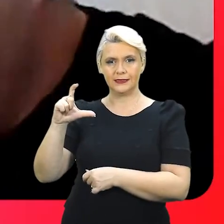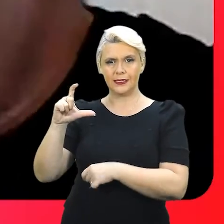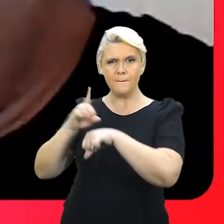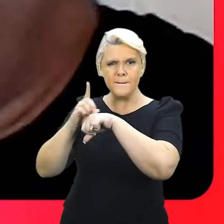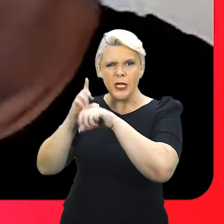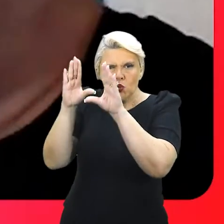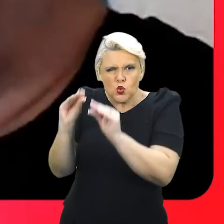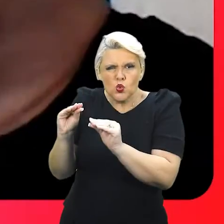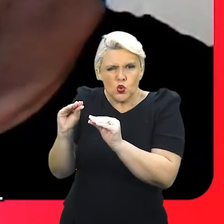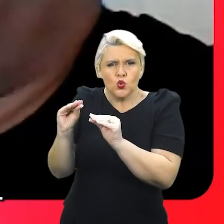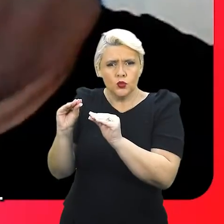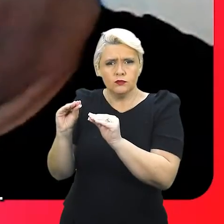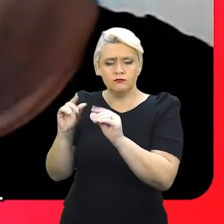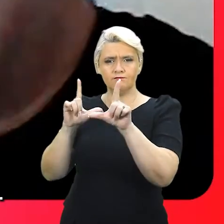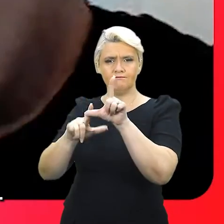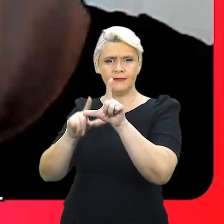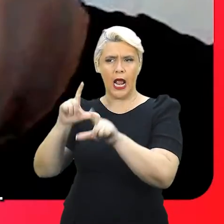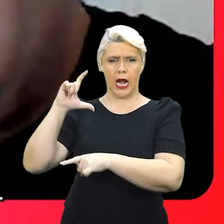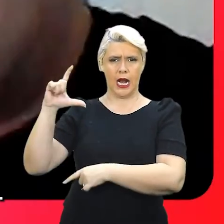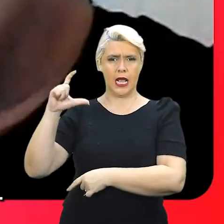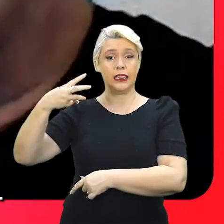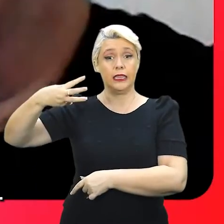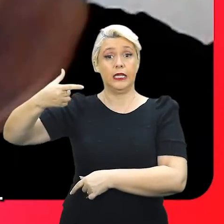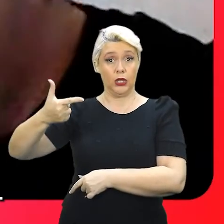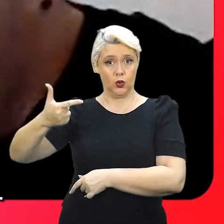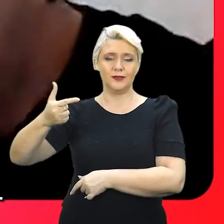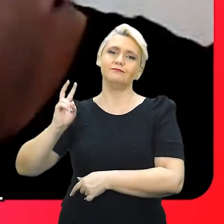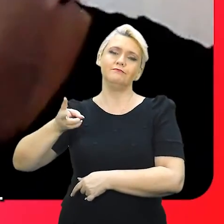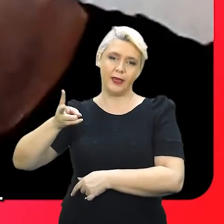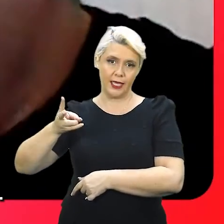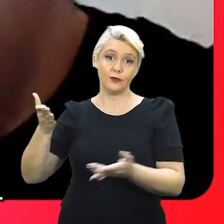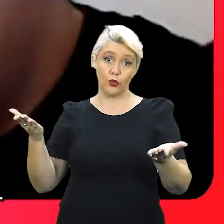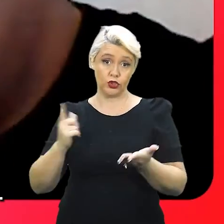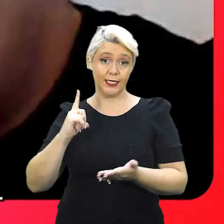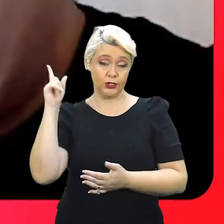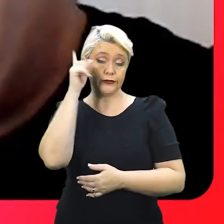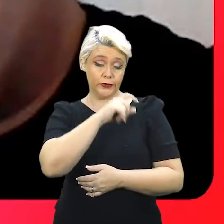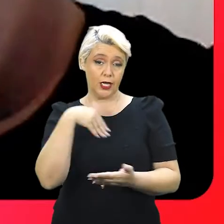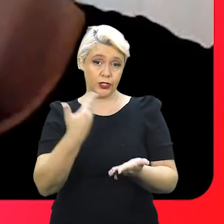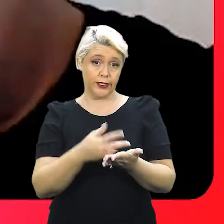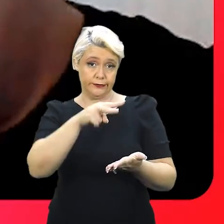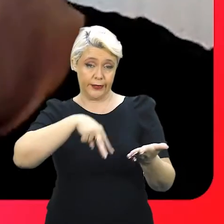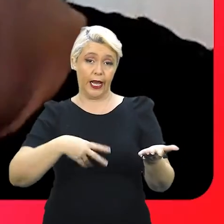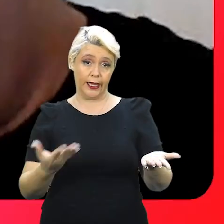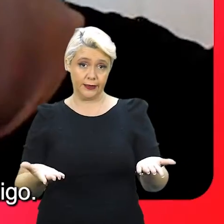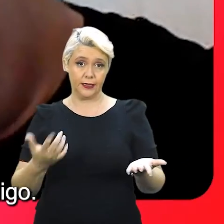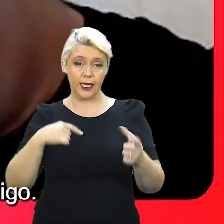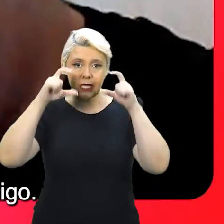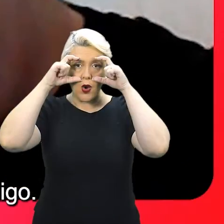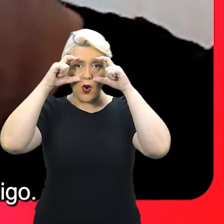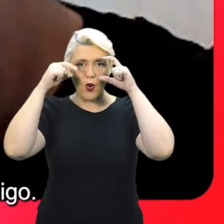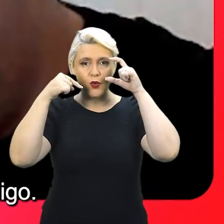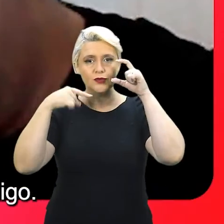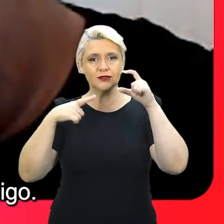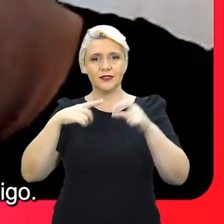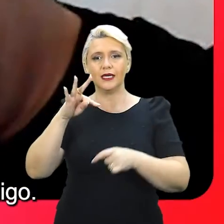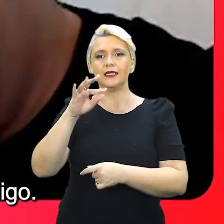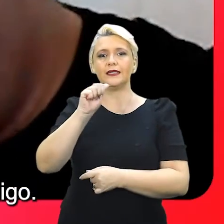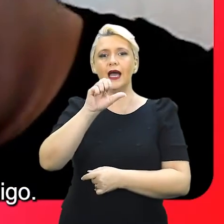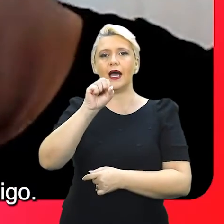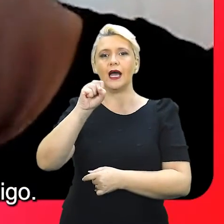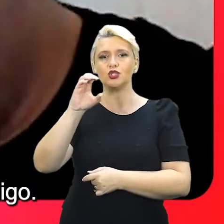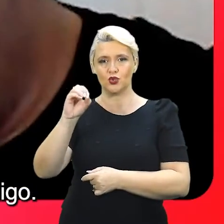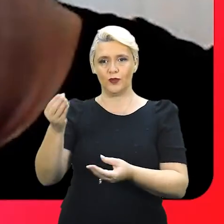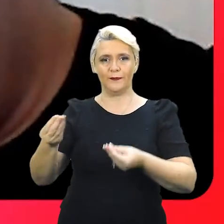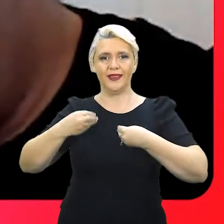pretinha, né? Tamanho 32. E mesmo assim, hoje está com dificuldade. Esse é o óculos que o Tasso Gereissati, senador